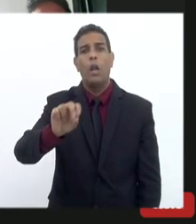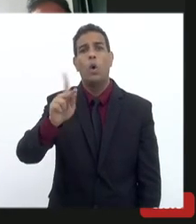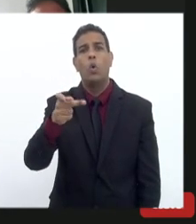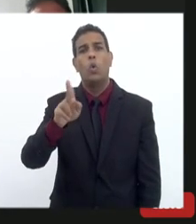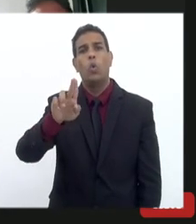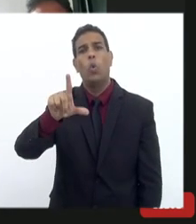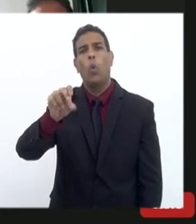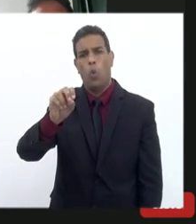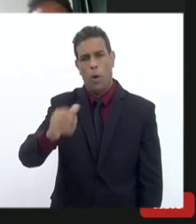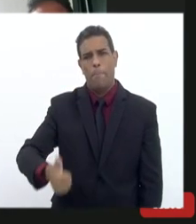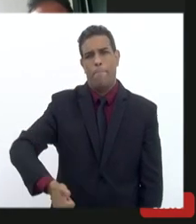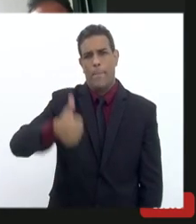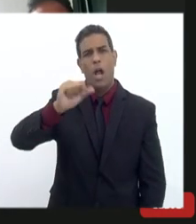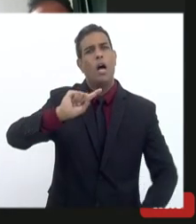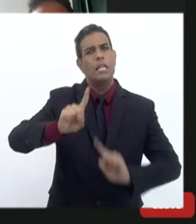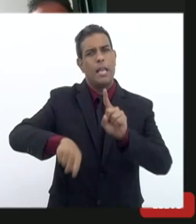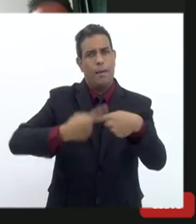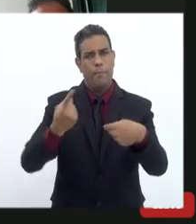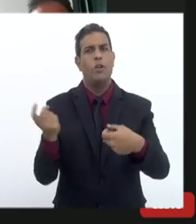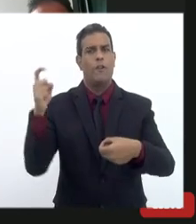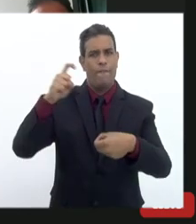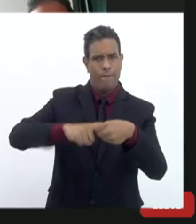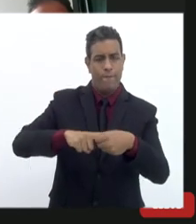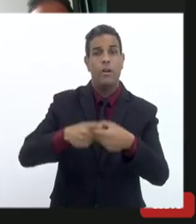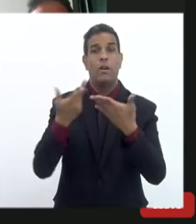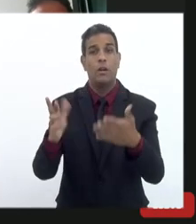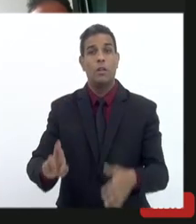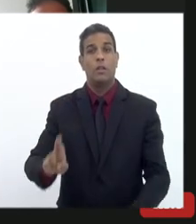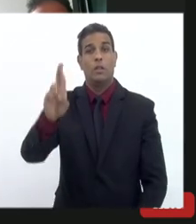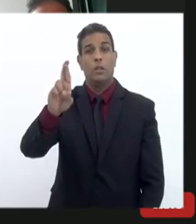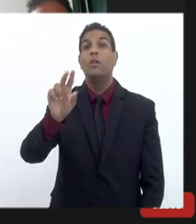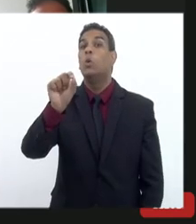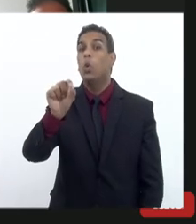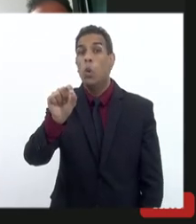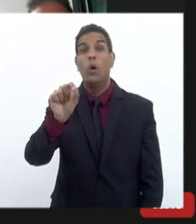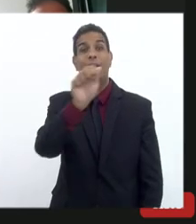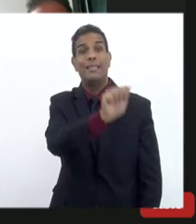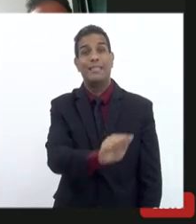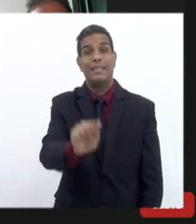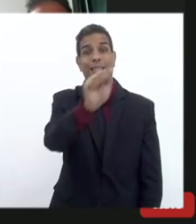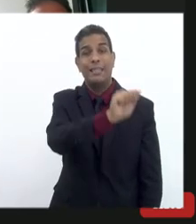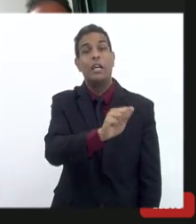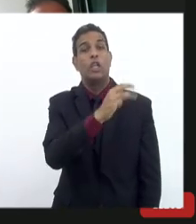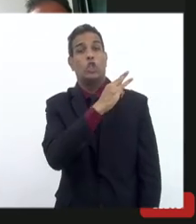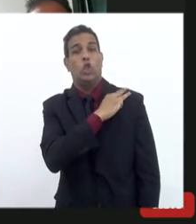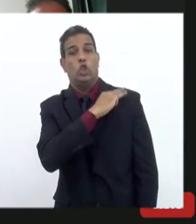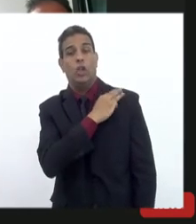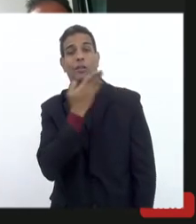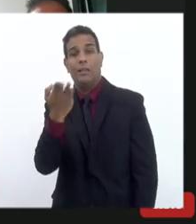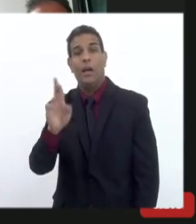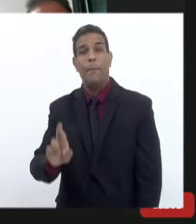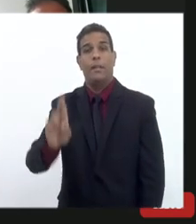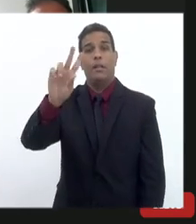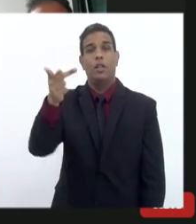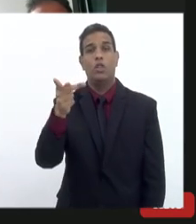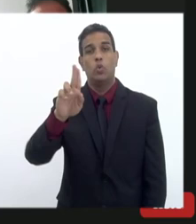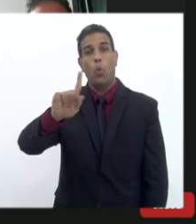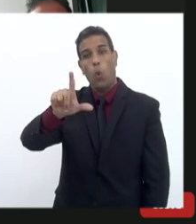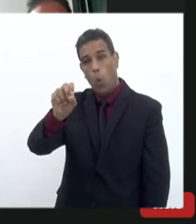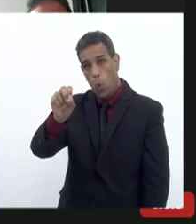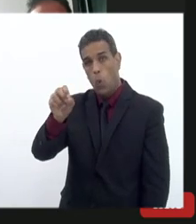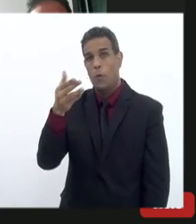eu posso falar. Então tá. Hugo, representante da União Brasileira de Estudantes Secundaristas, obrigado pela presença.